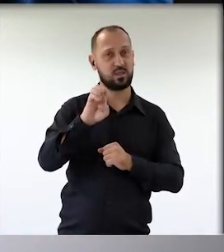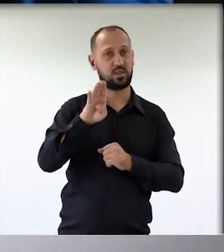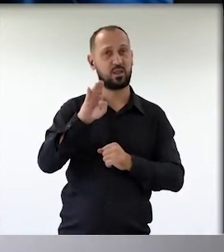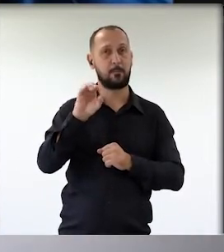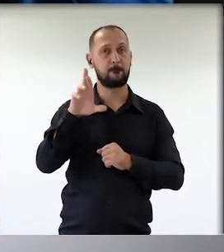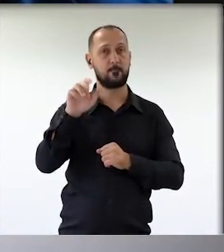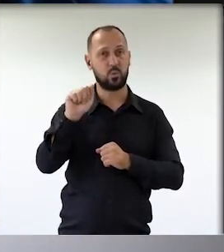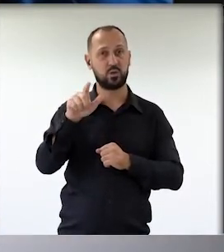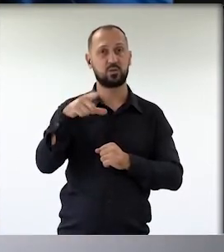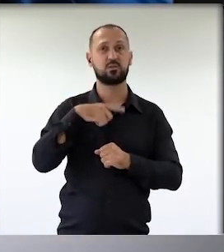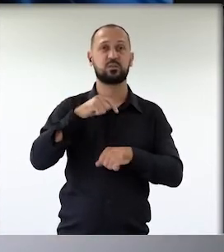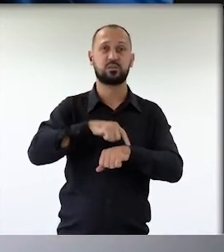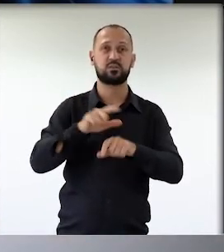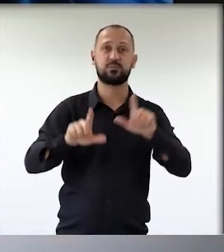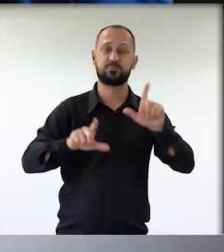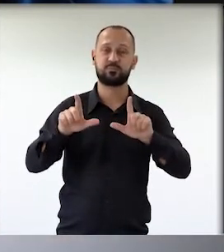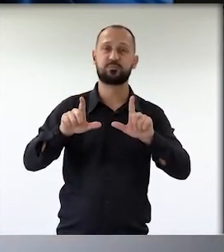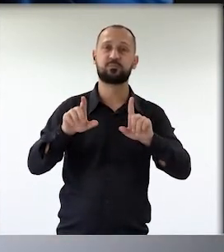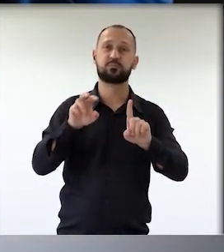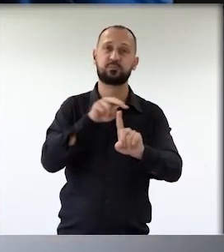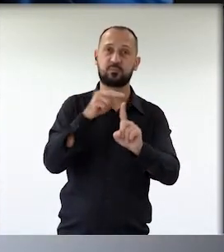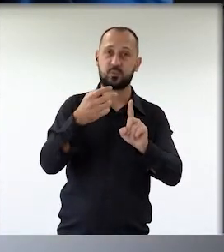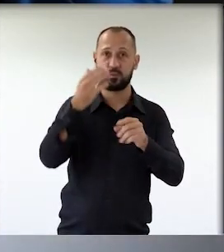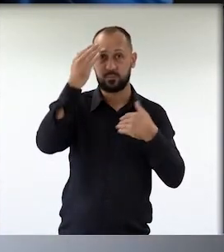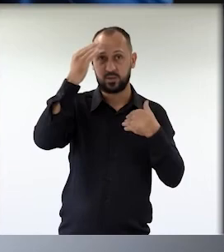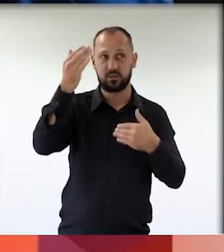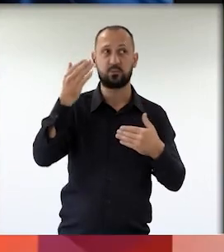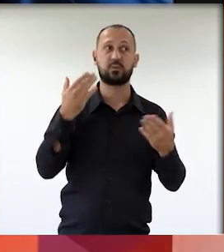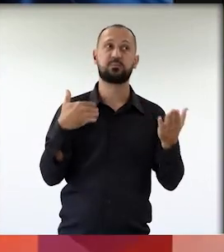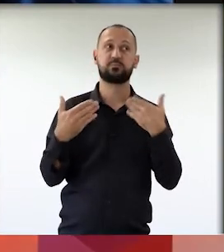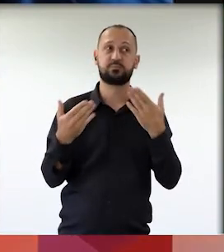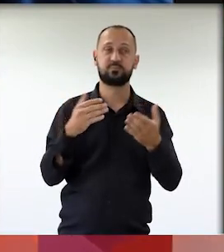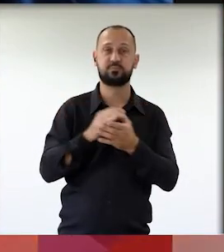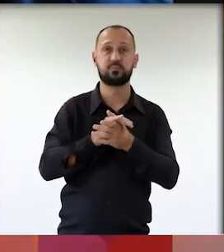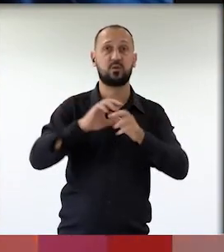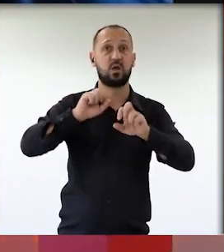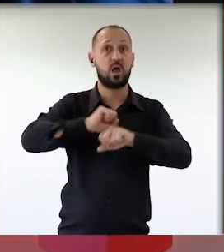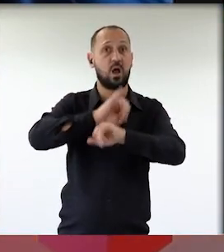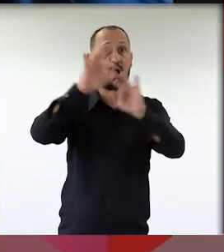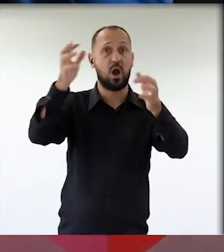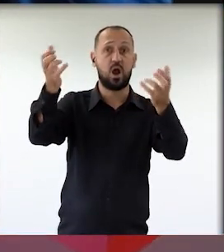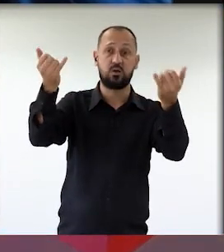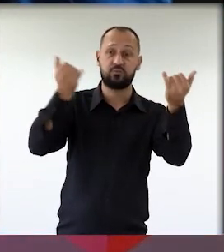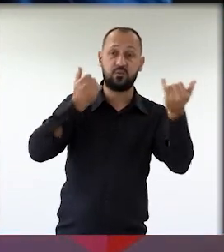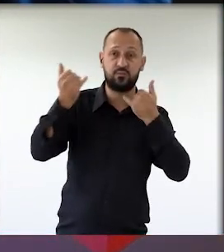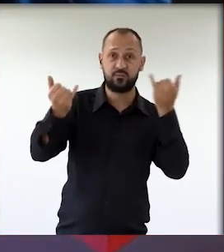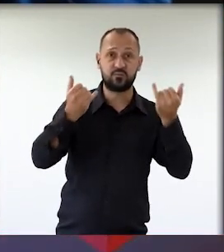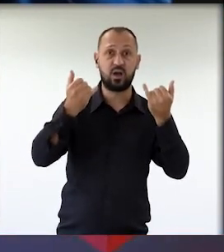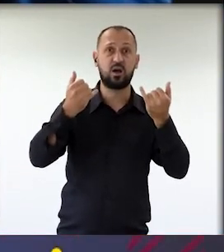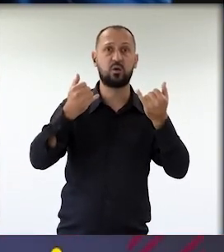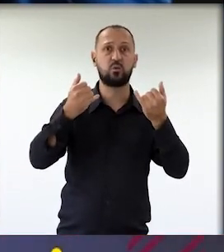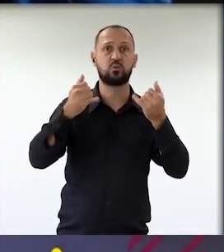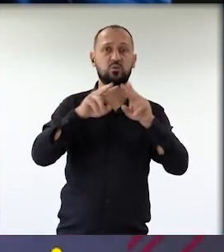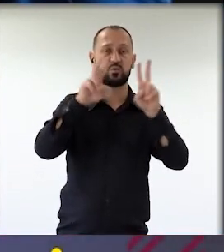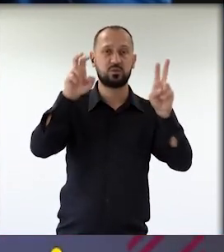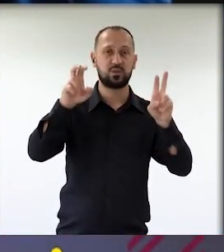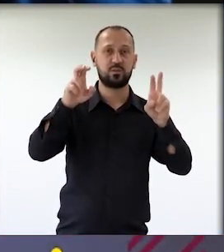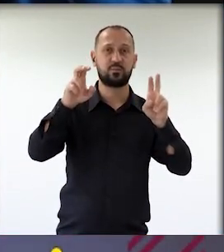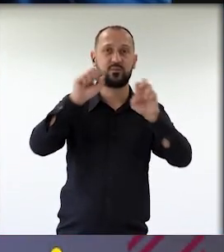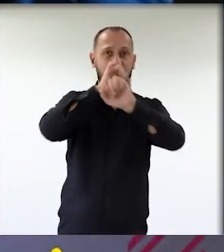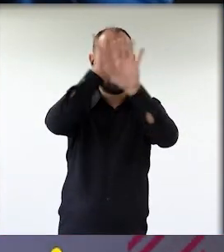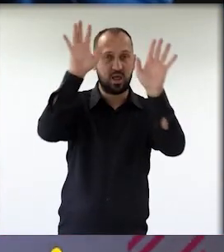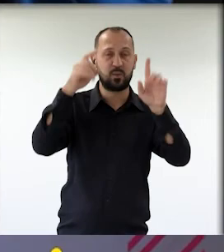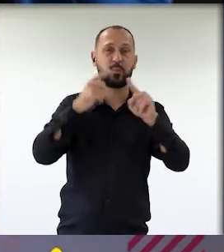Débora Paulina, aqui no Perspectiva da TV Assembleia Legislativa. Obrigado pelo bate-papo, muito esclarecedor. É um tema realmente que,